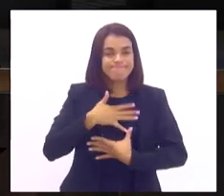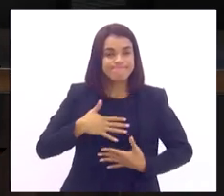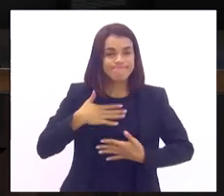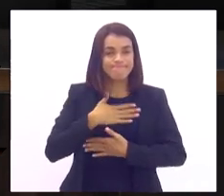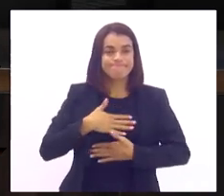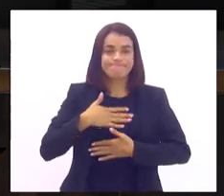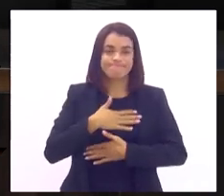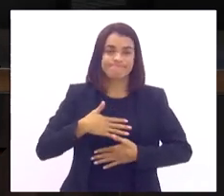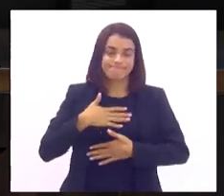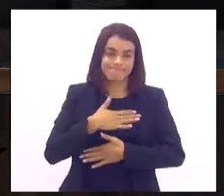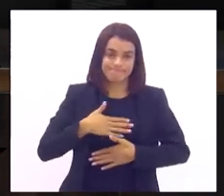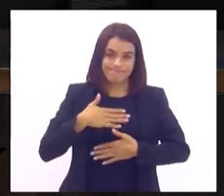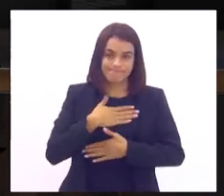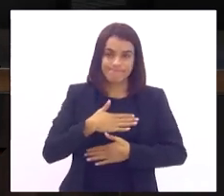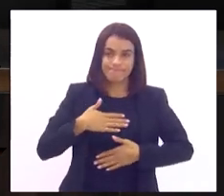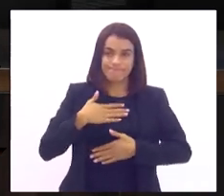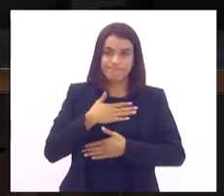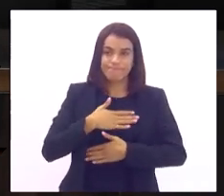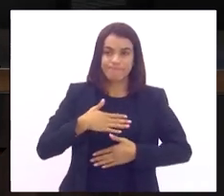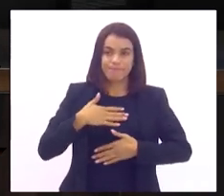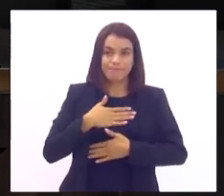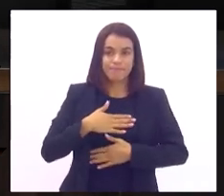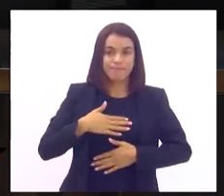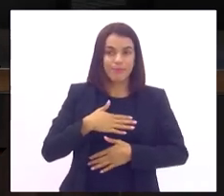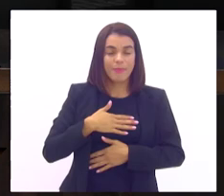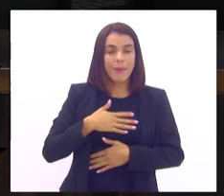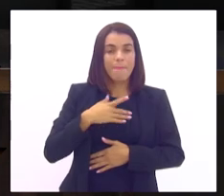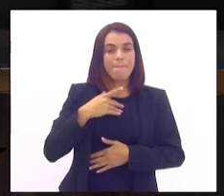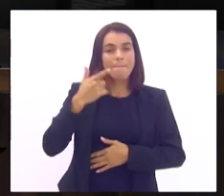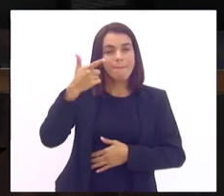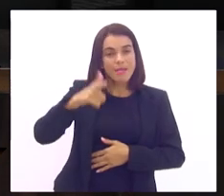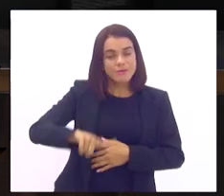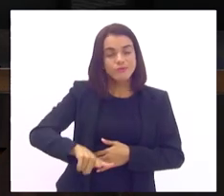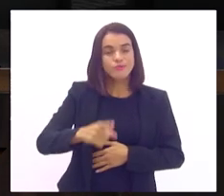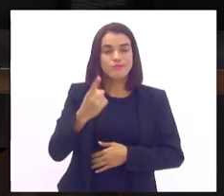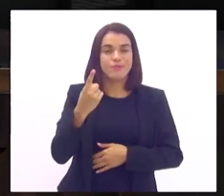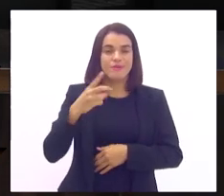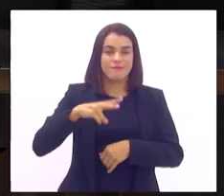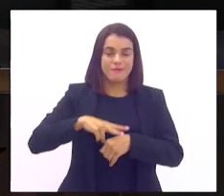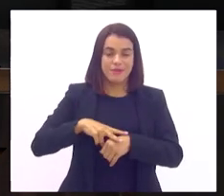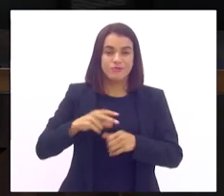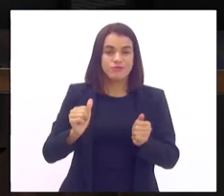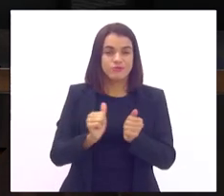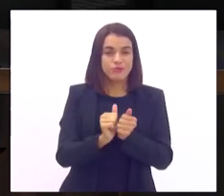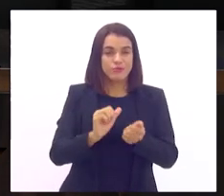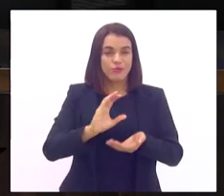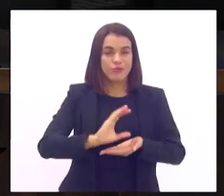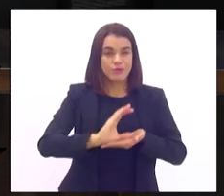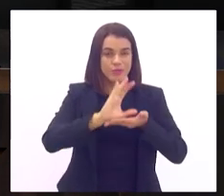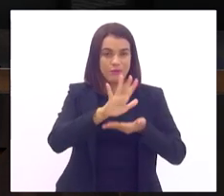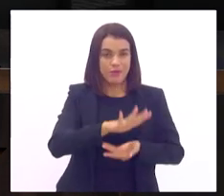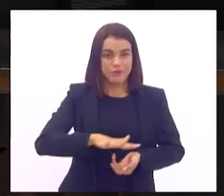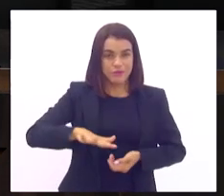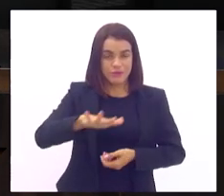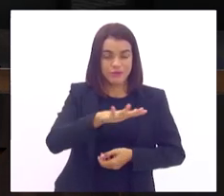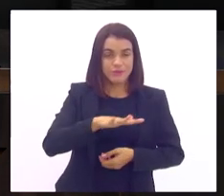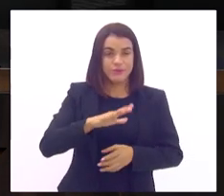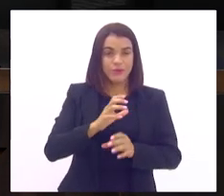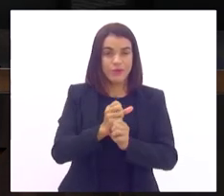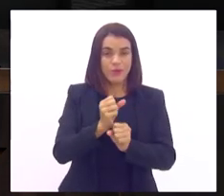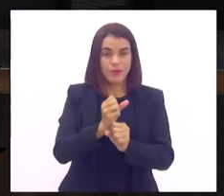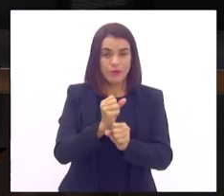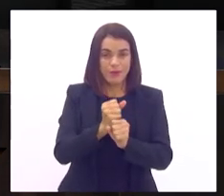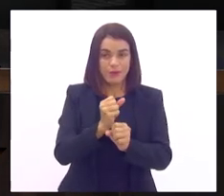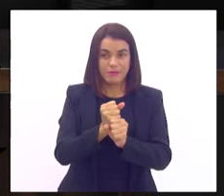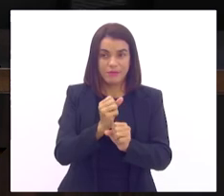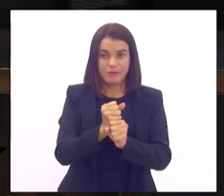satisfação de, mais uma vez aqui, em parceria com o Conselho Regional de Contabilidade, com o nosso